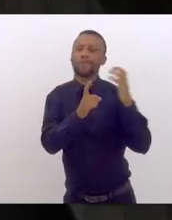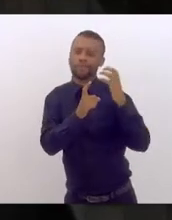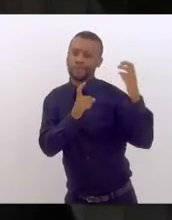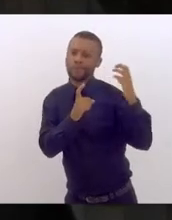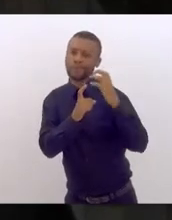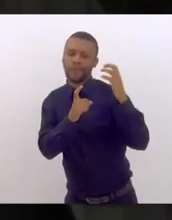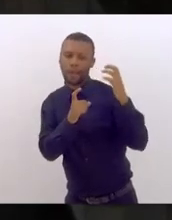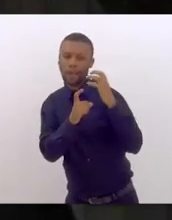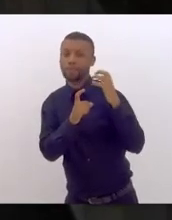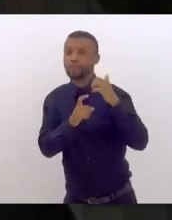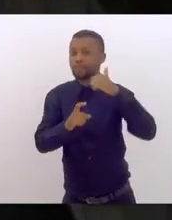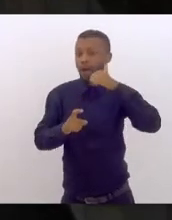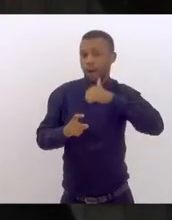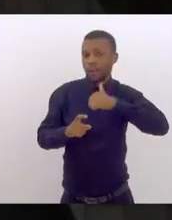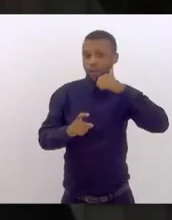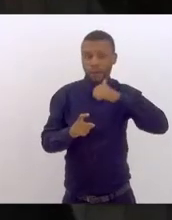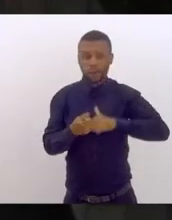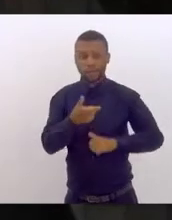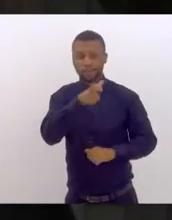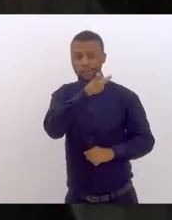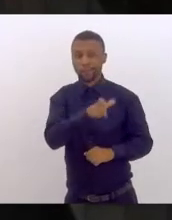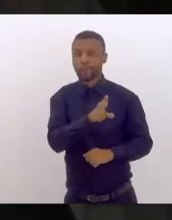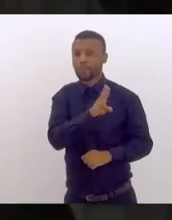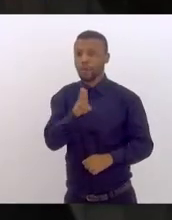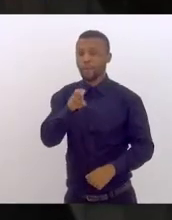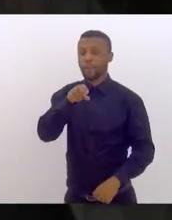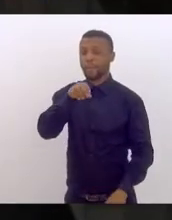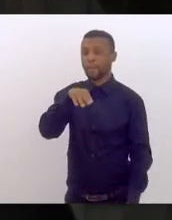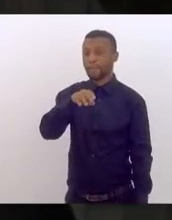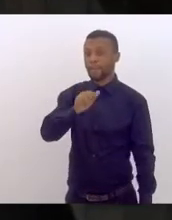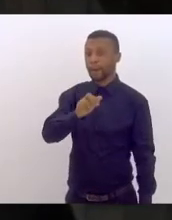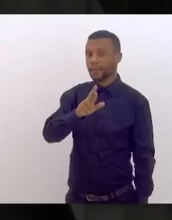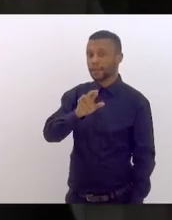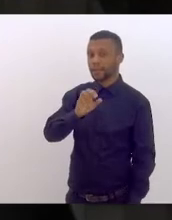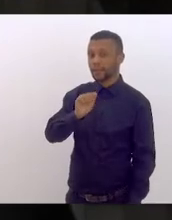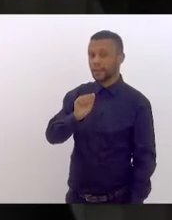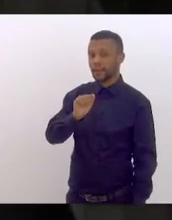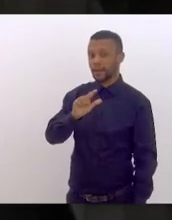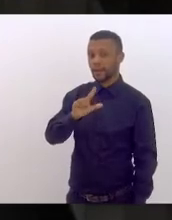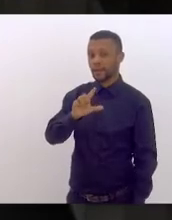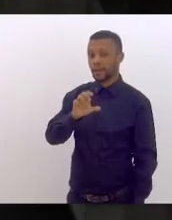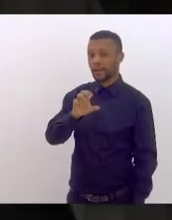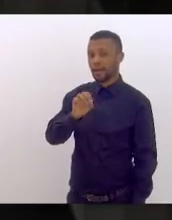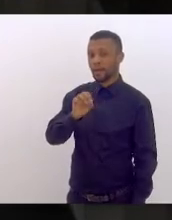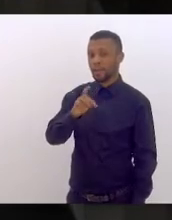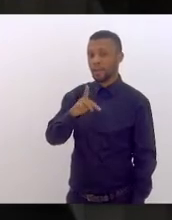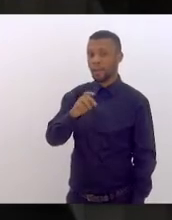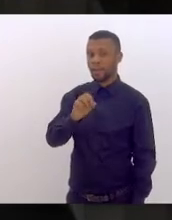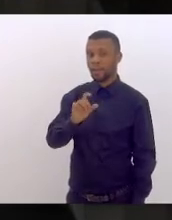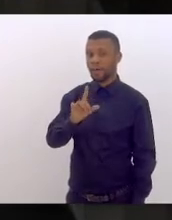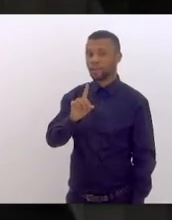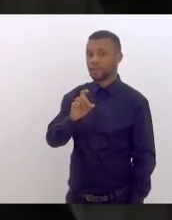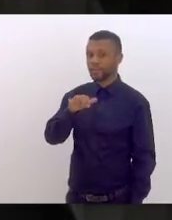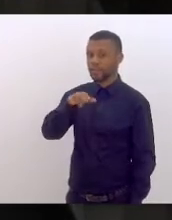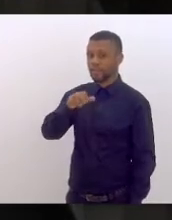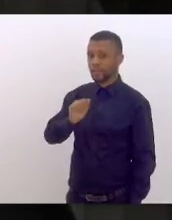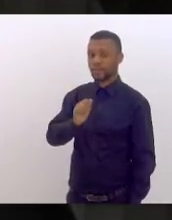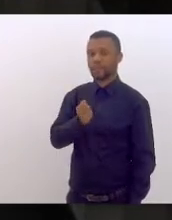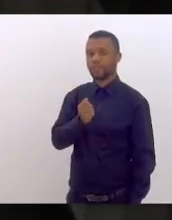fibra chamada Maria Leopoldina é que aqui